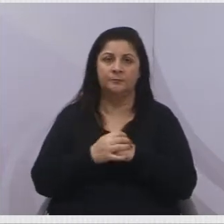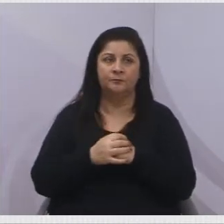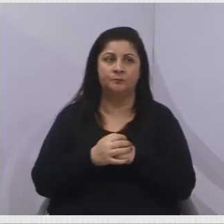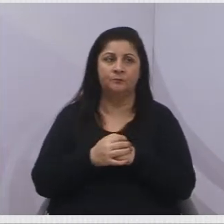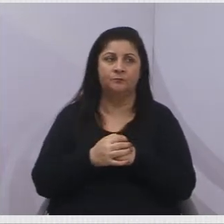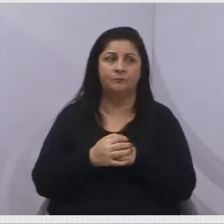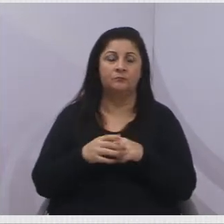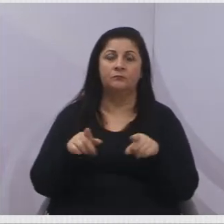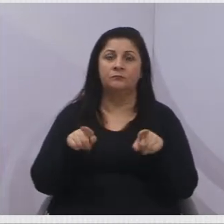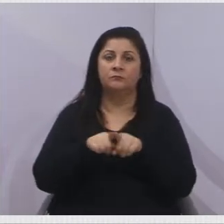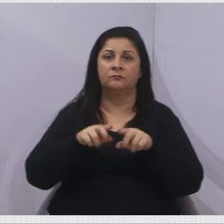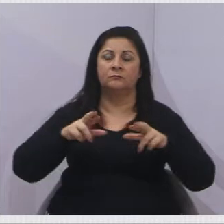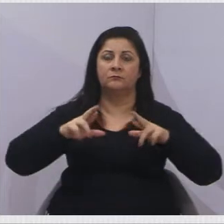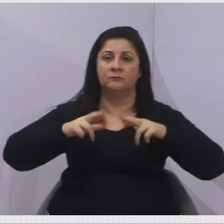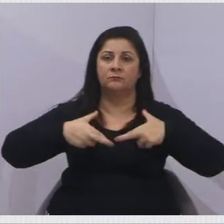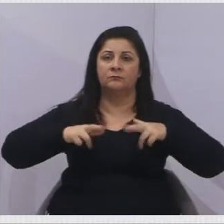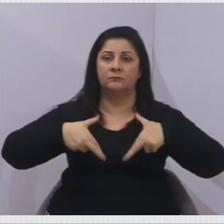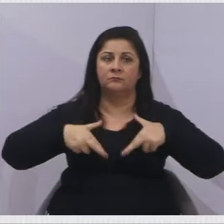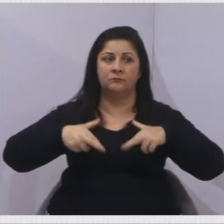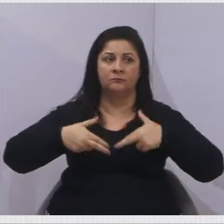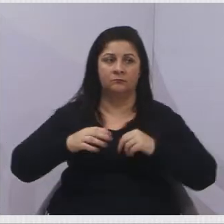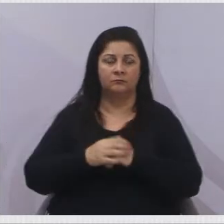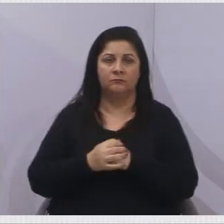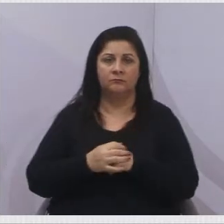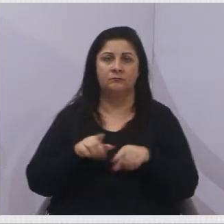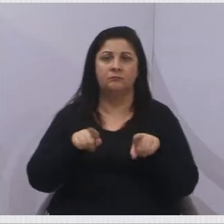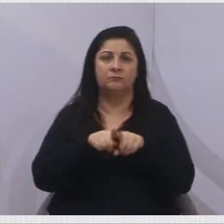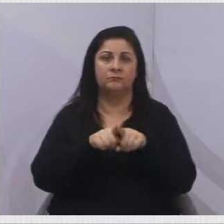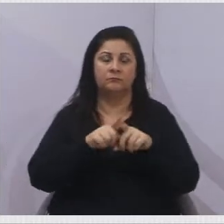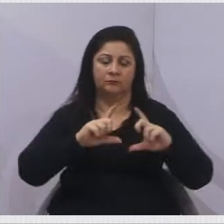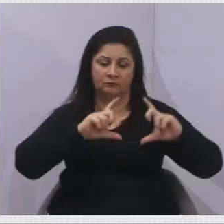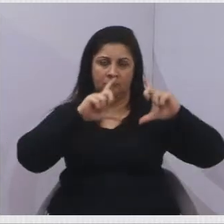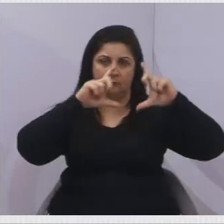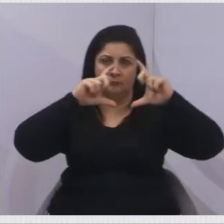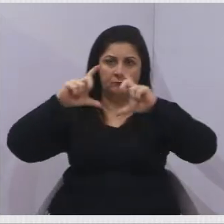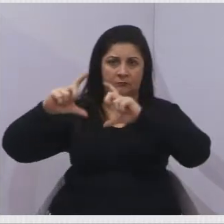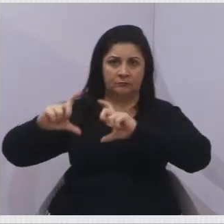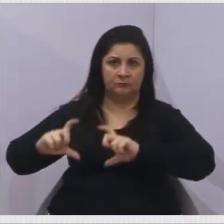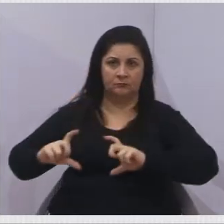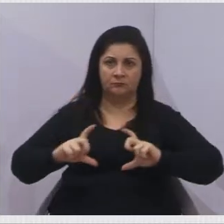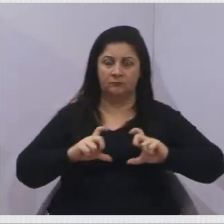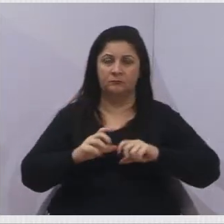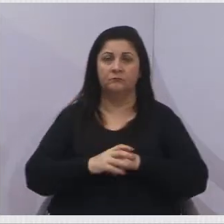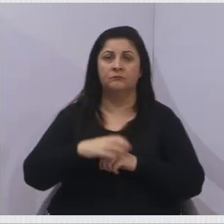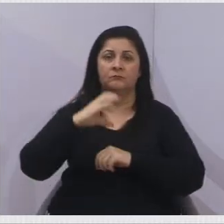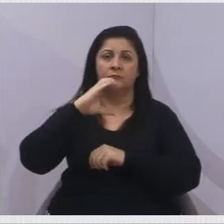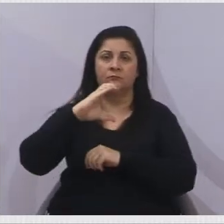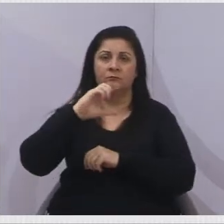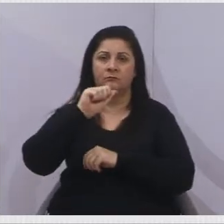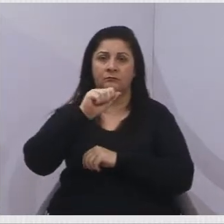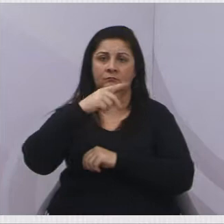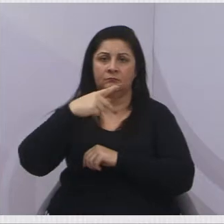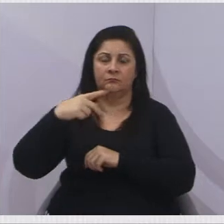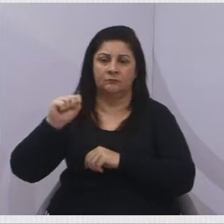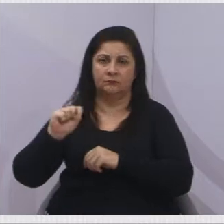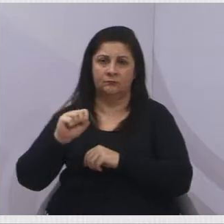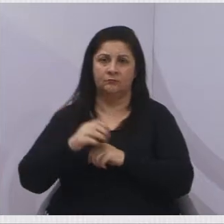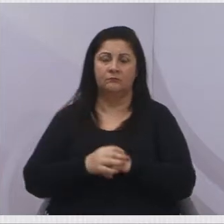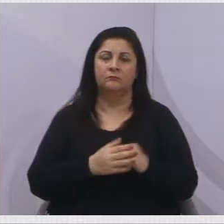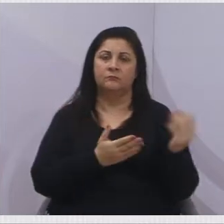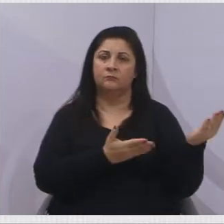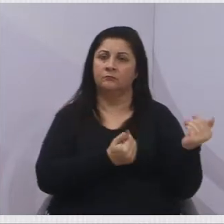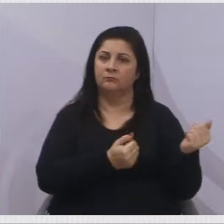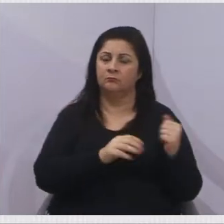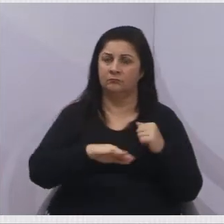centro oftalmológico, centro de imagem, CAPS 2, CAPS AD3, CAPS